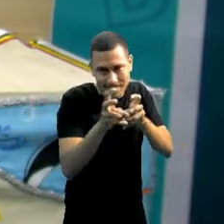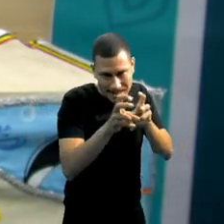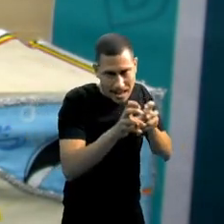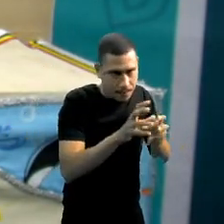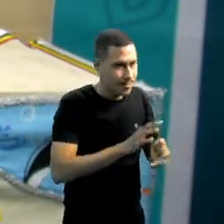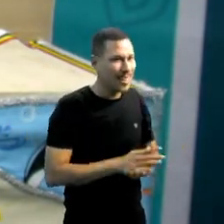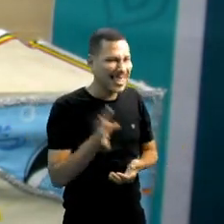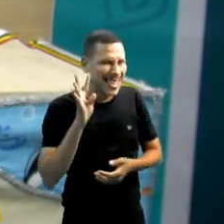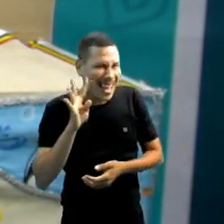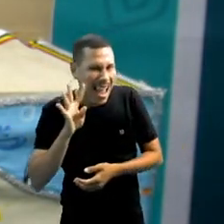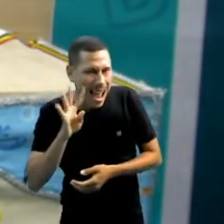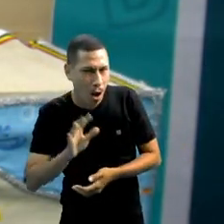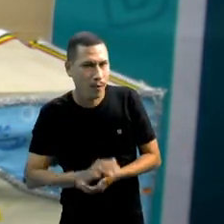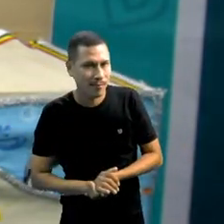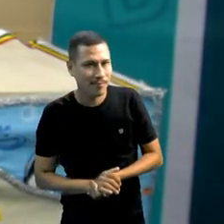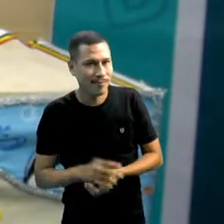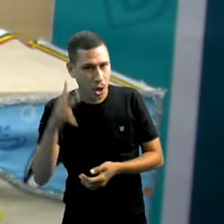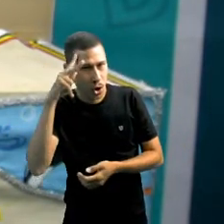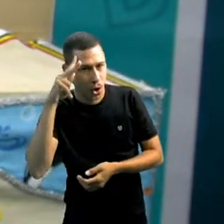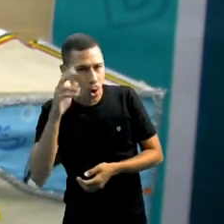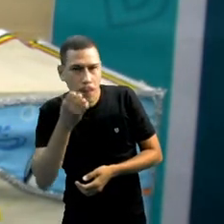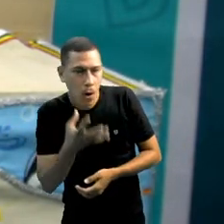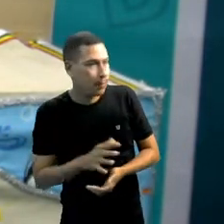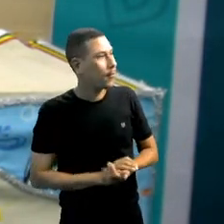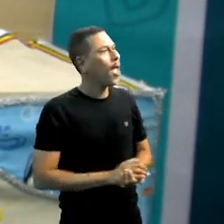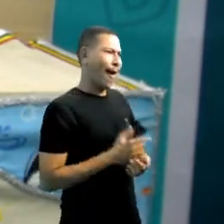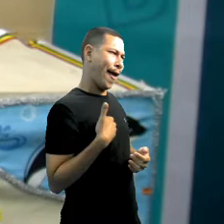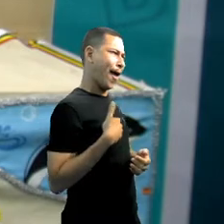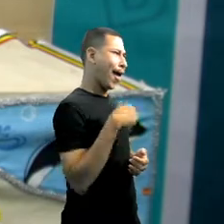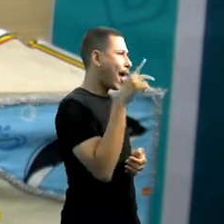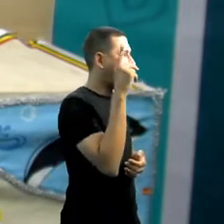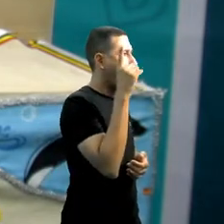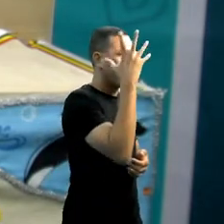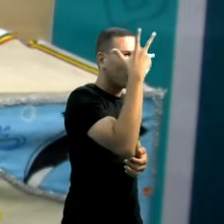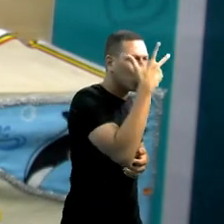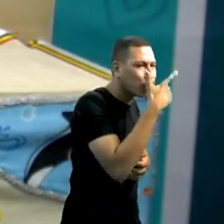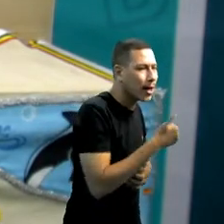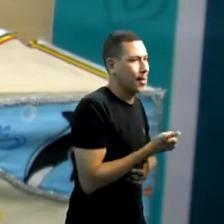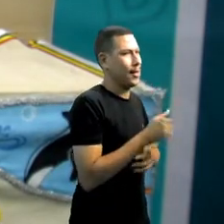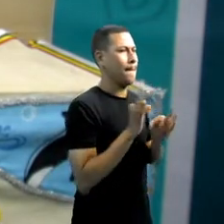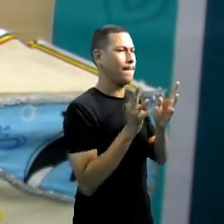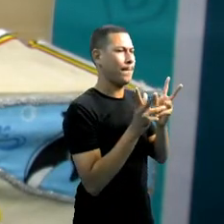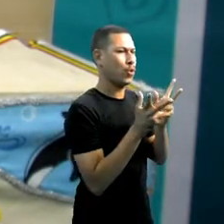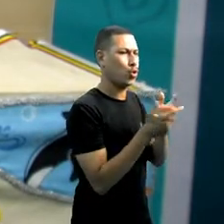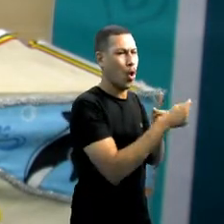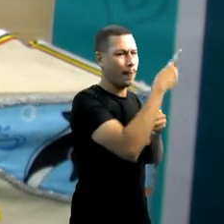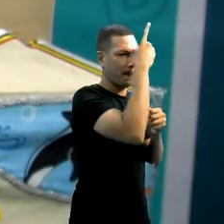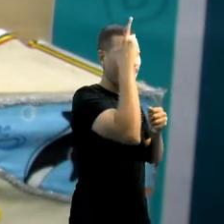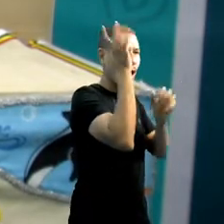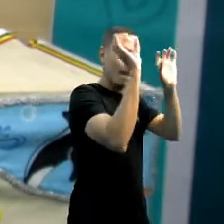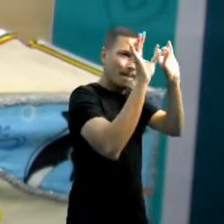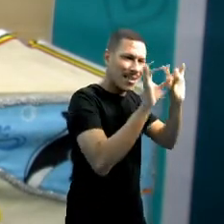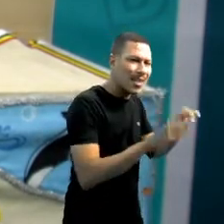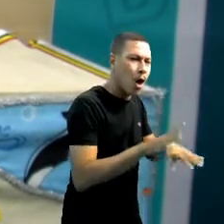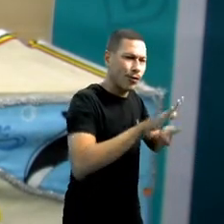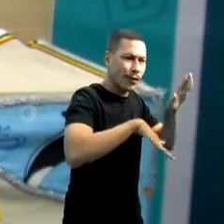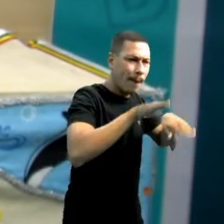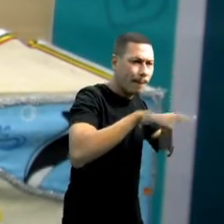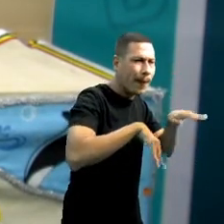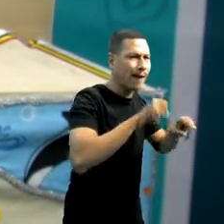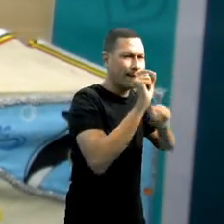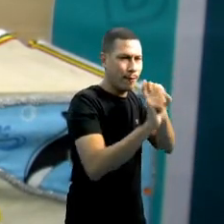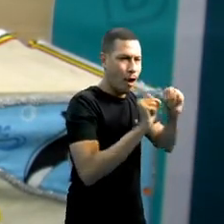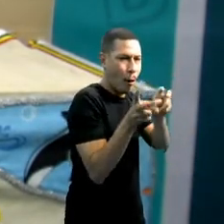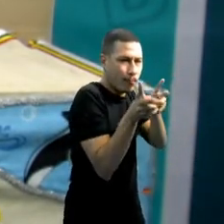Viu que legal? Que lição esse livro deu, não foi? Que bonita! Todo mundo é especial. Isso. Depende dos olhos de